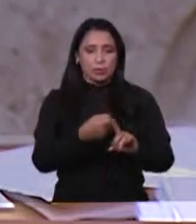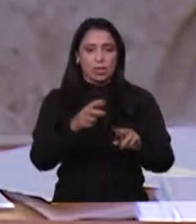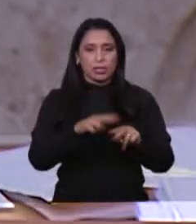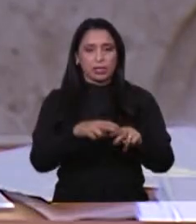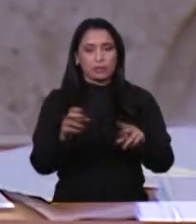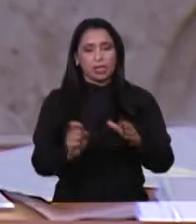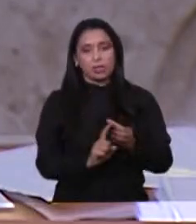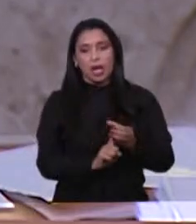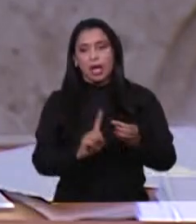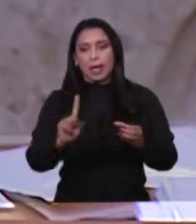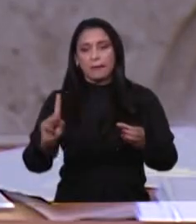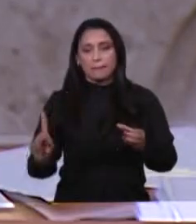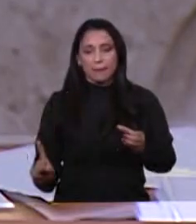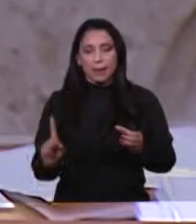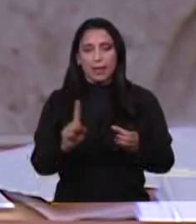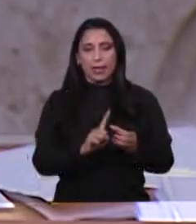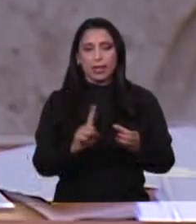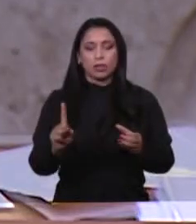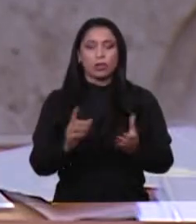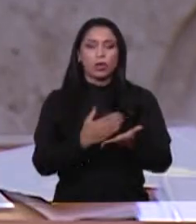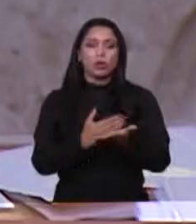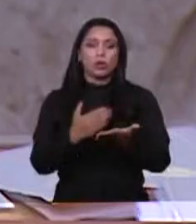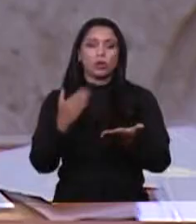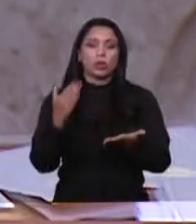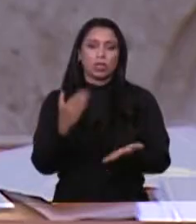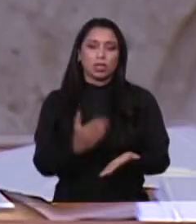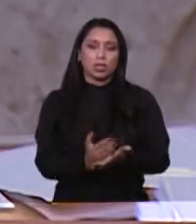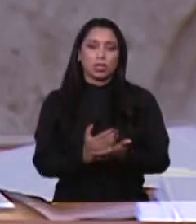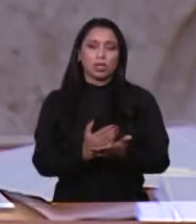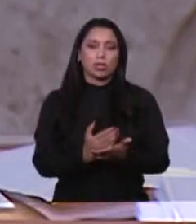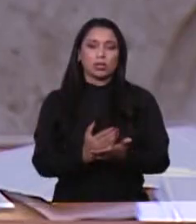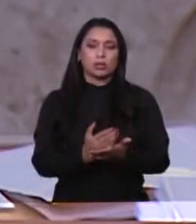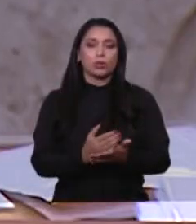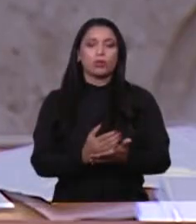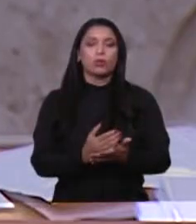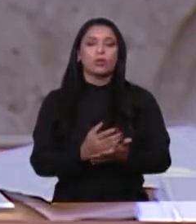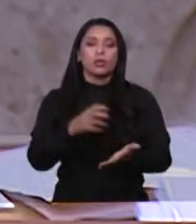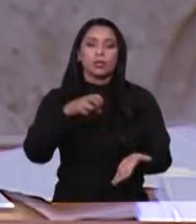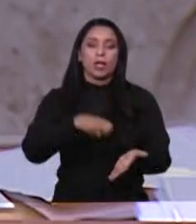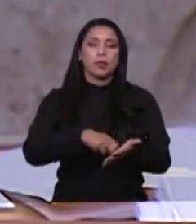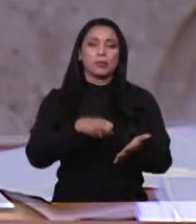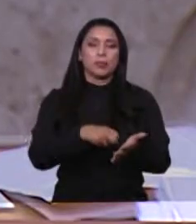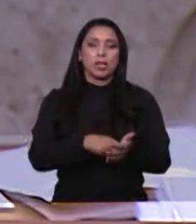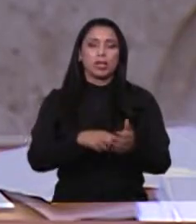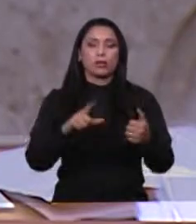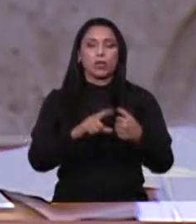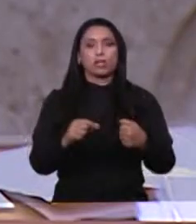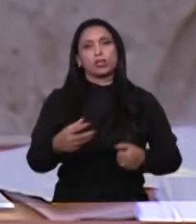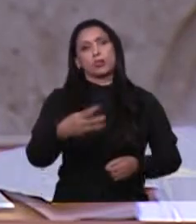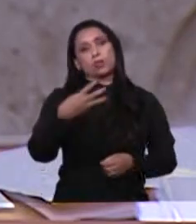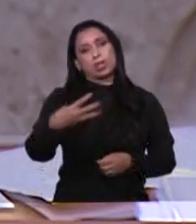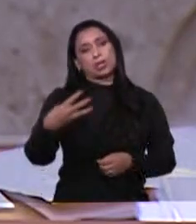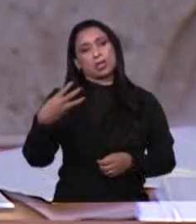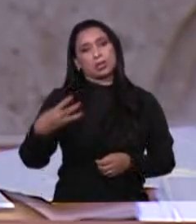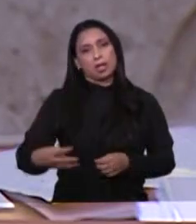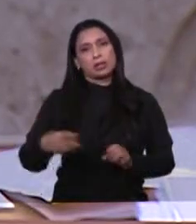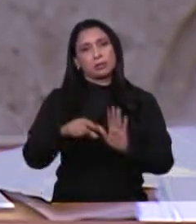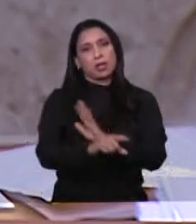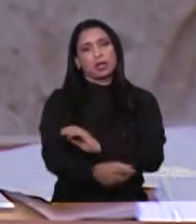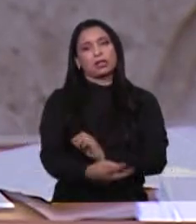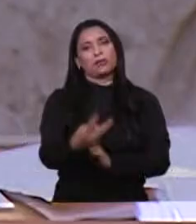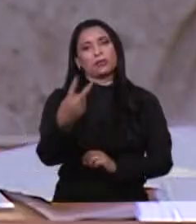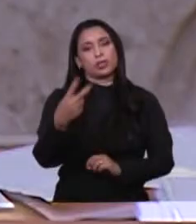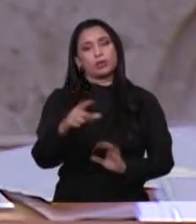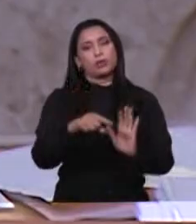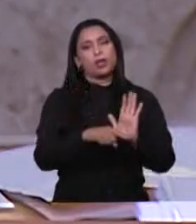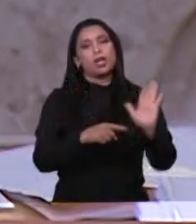regime aberto como regime inicial de cumprimento da pena, nos termos do artigo 33, parágrafo 2º, a